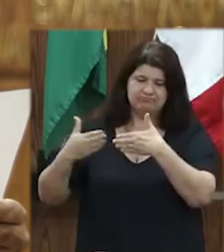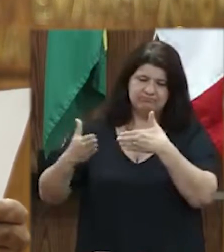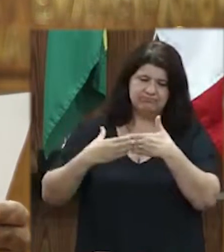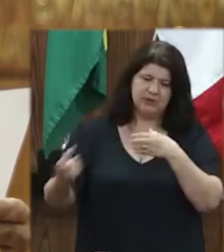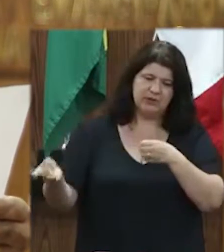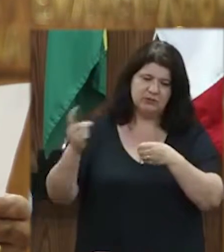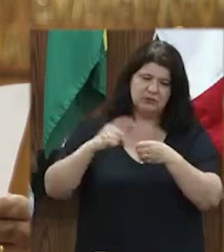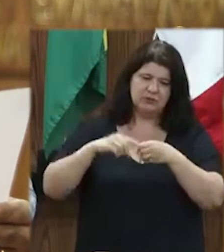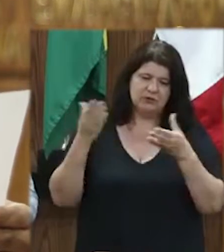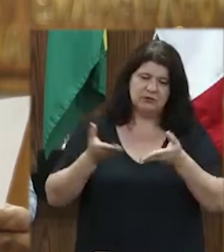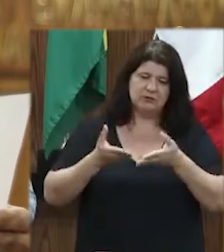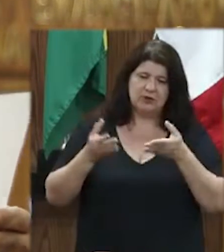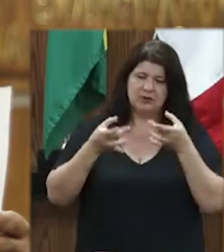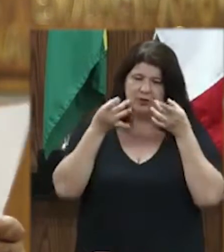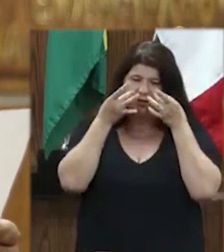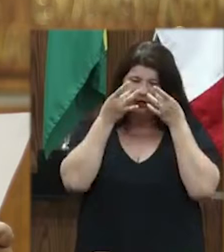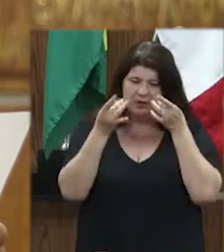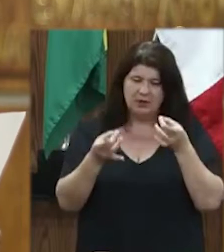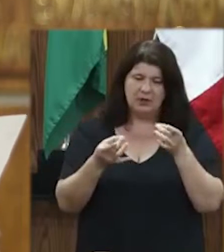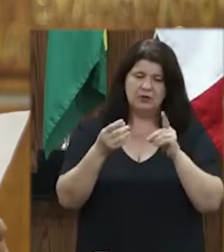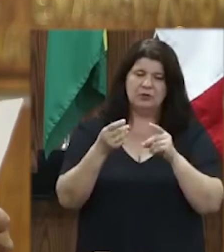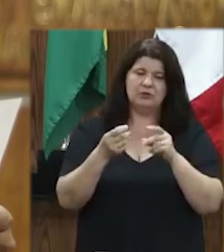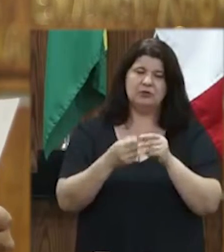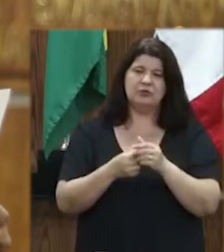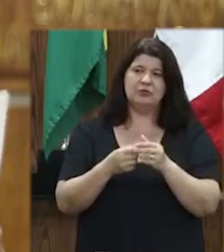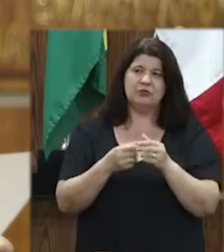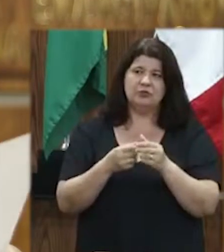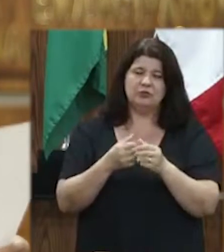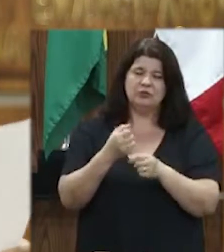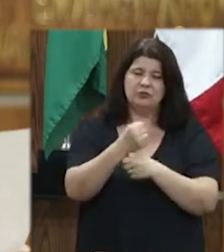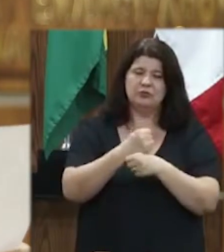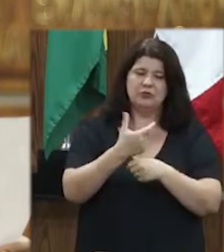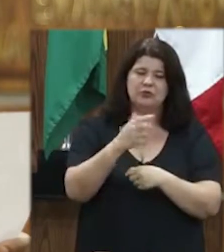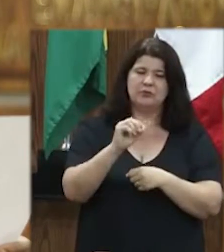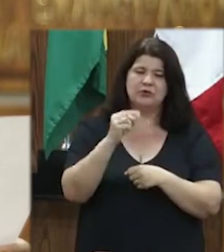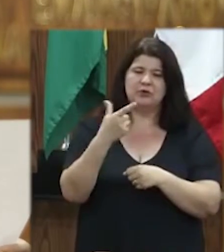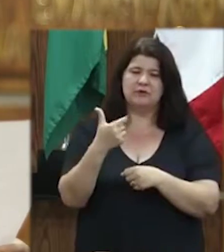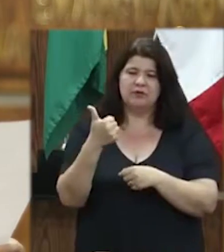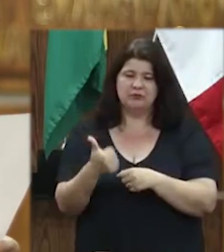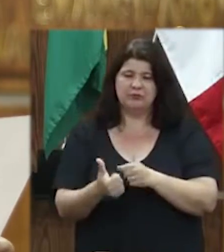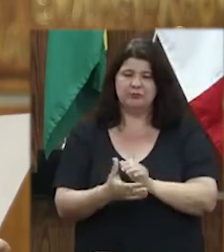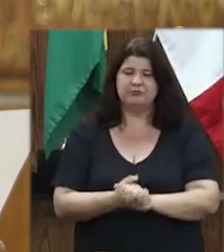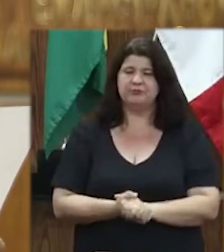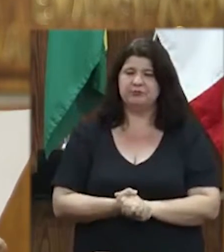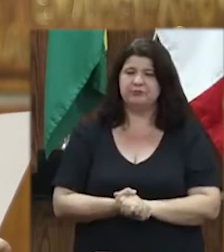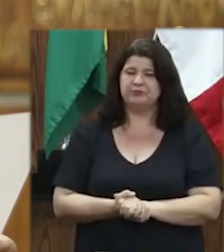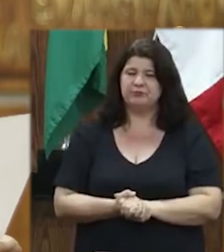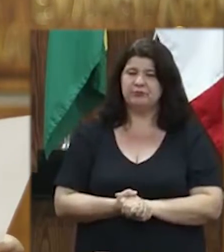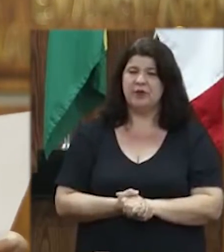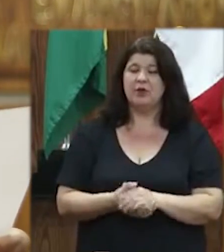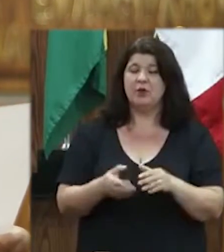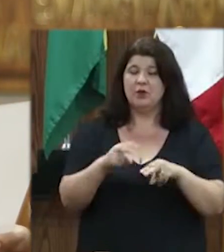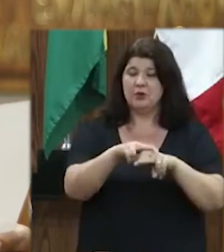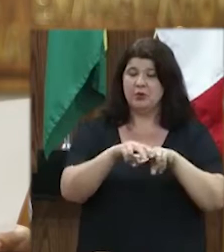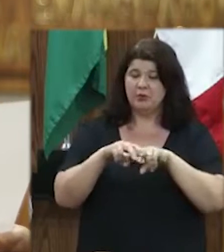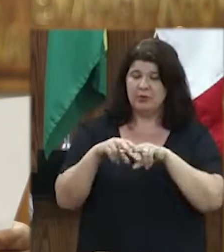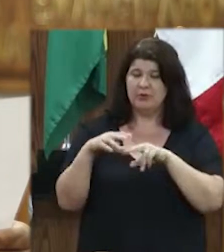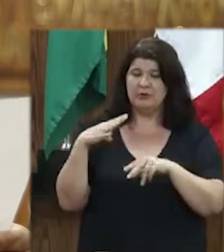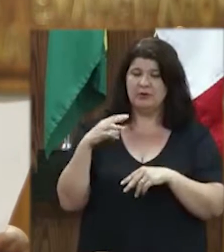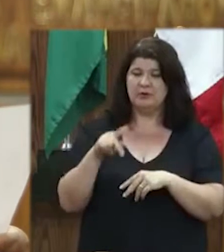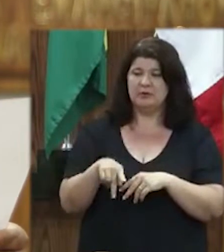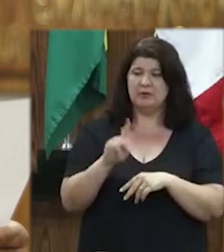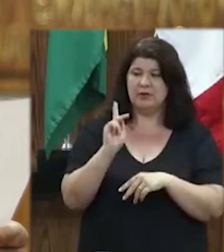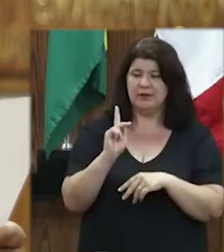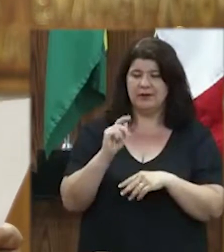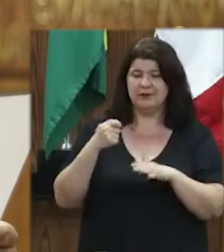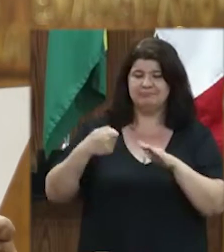aulas presenciais somente no segundo semestre de 2021. Com isso, o nosso município pode ter deixado de